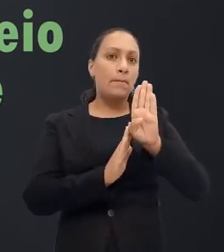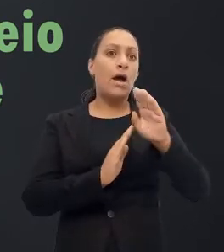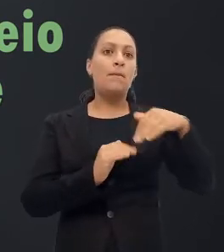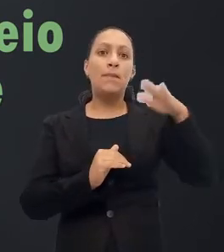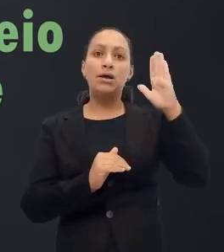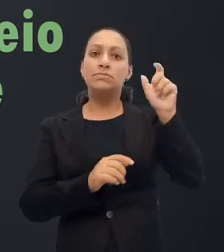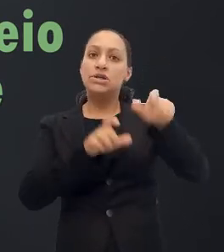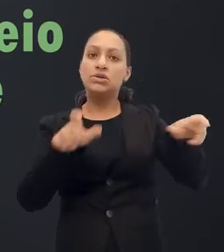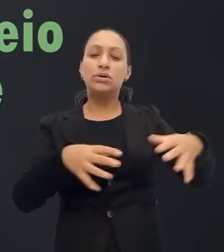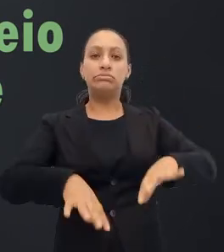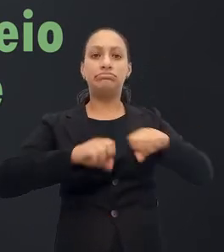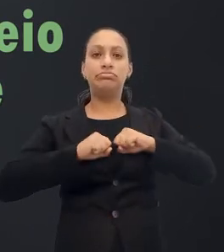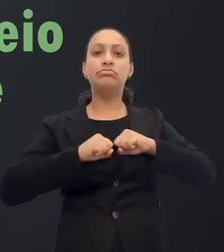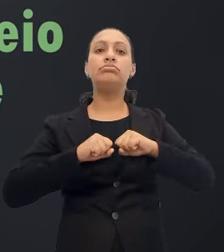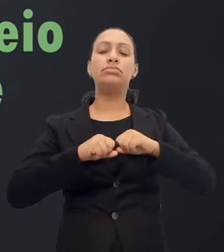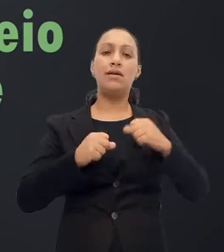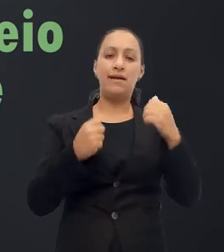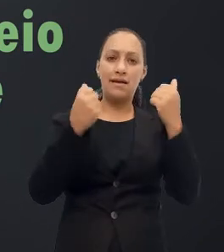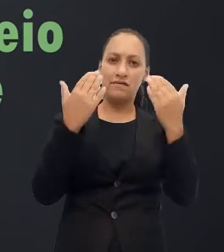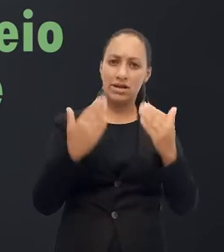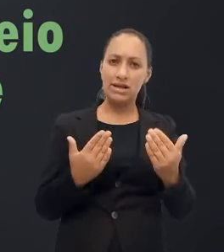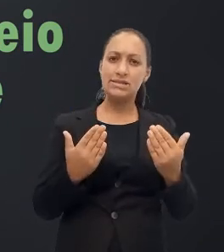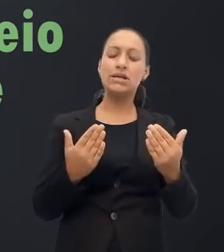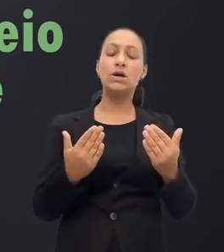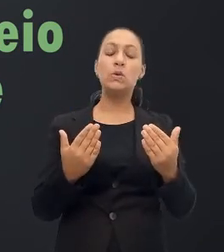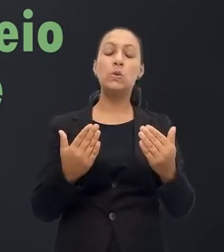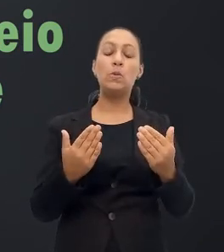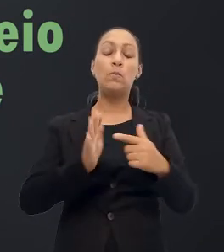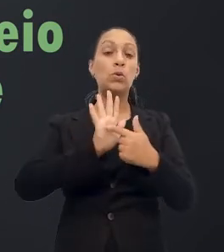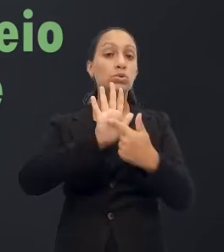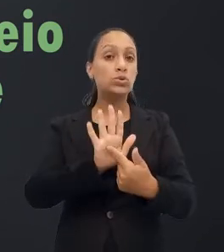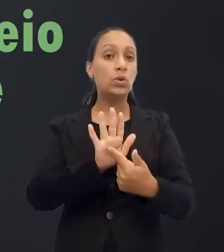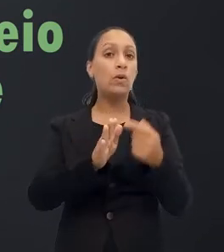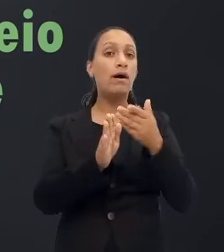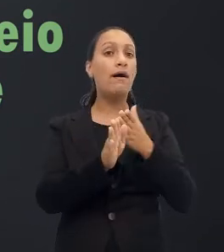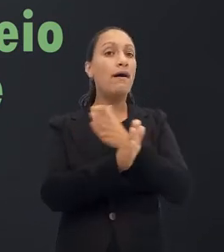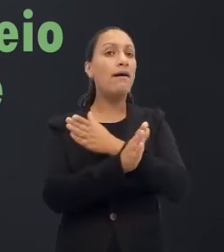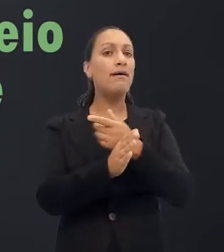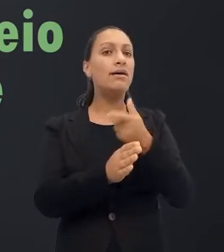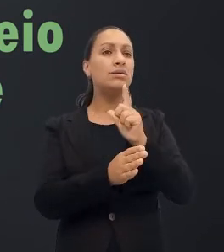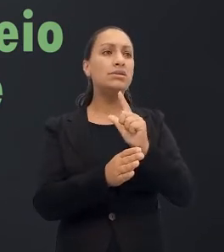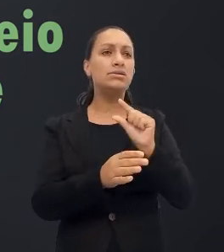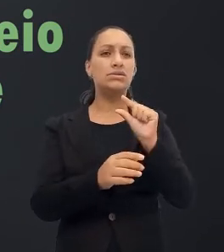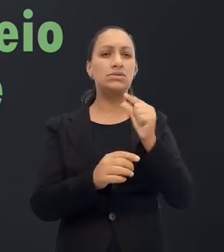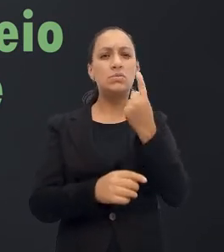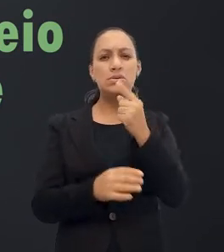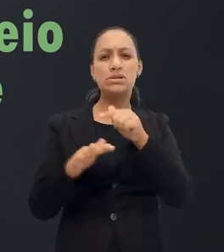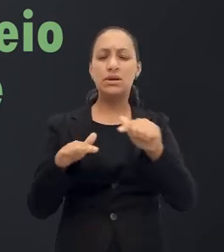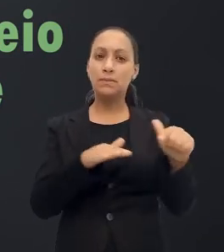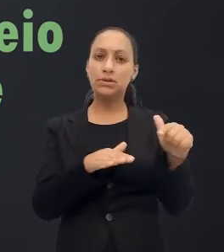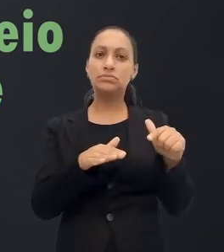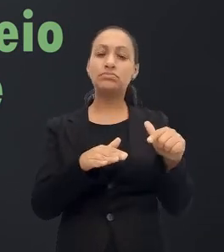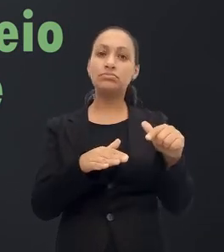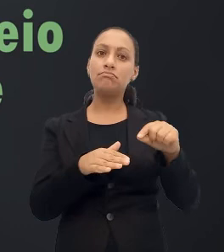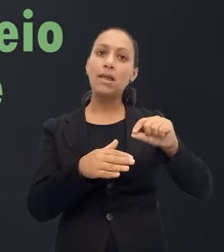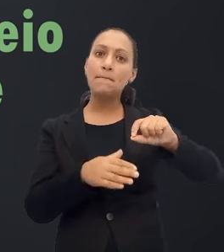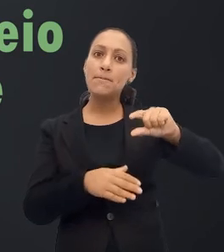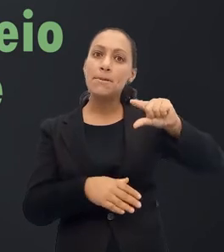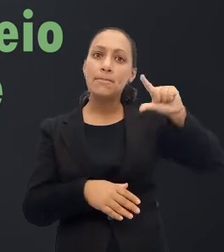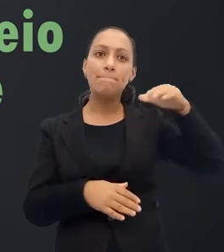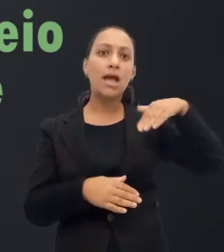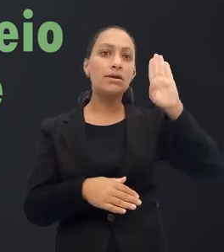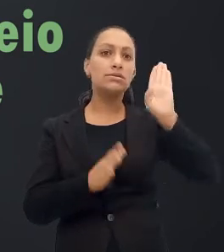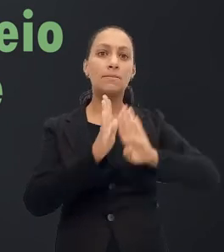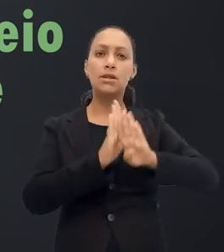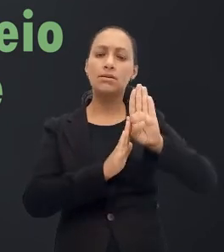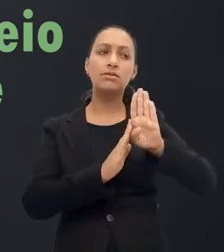aí, essa avaliação pontual que tu mencionaste mostrou um pouco antes, ali uma semana antes desse aumento considerável